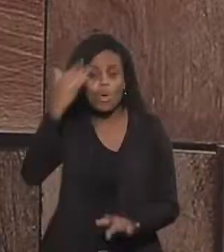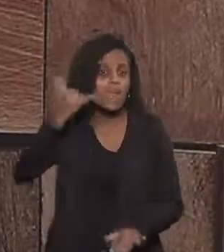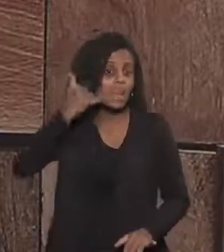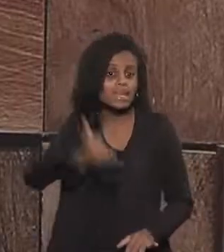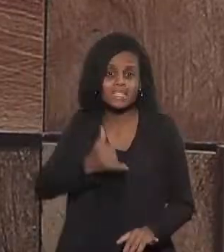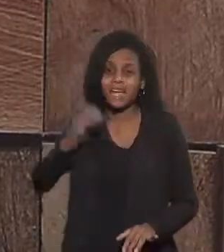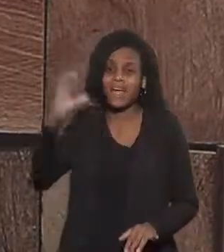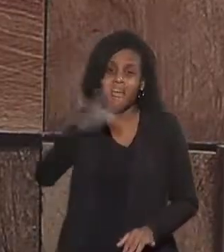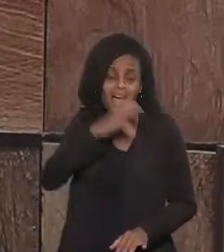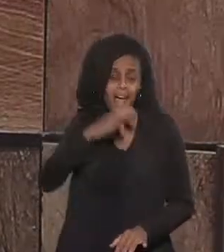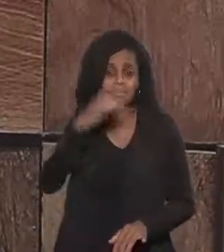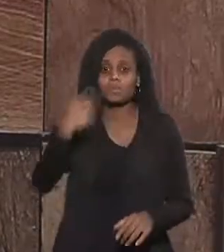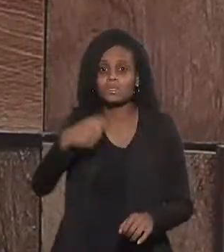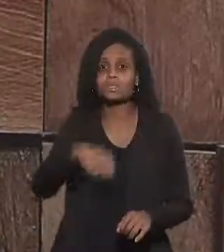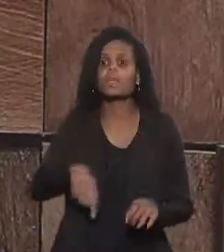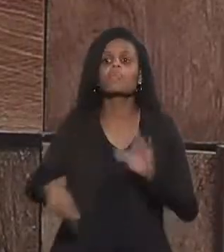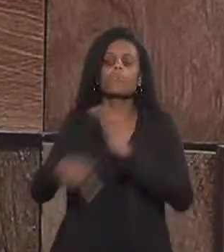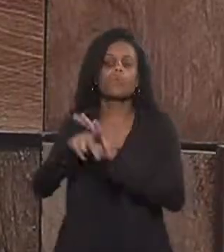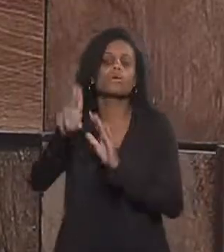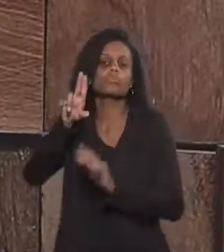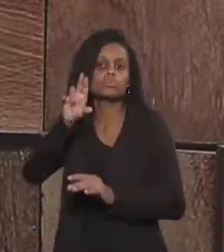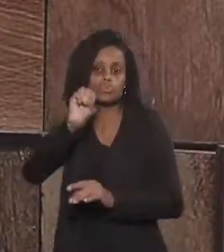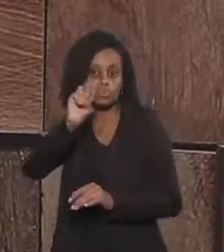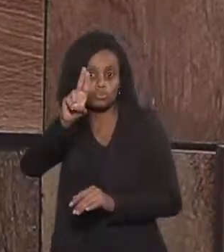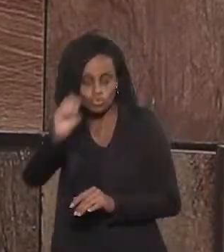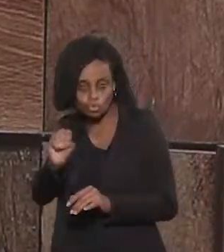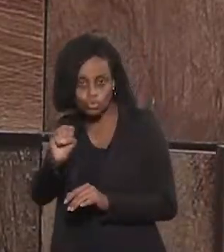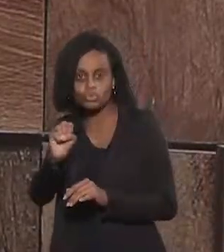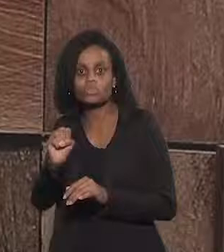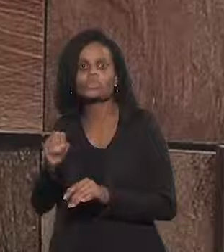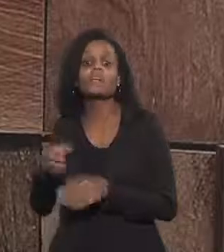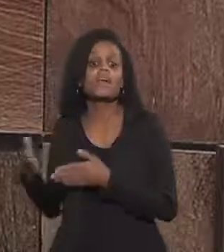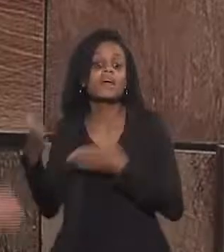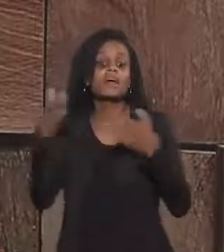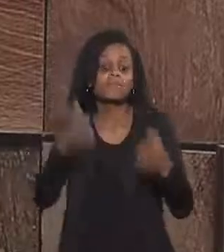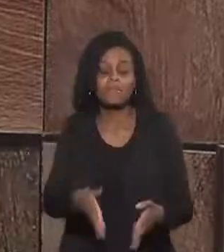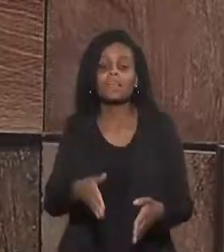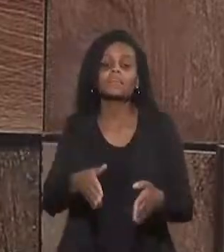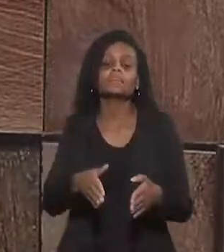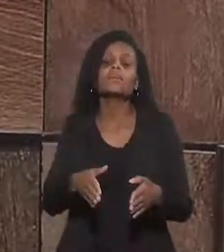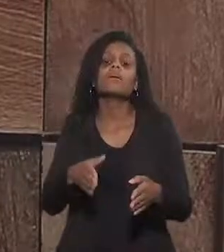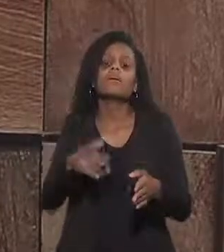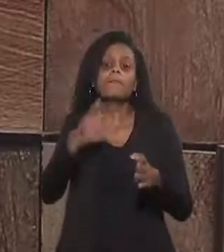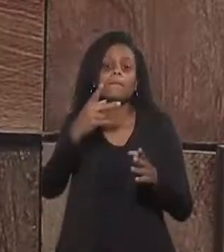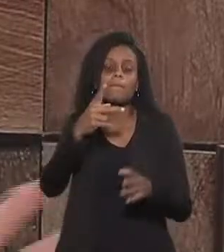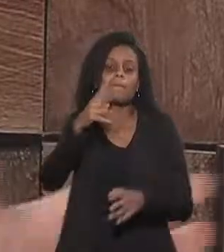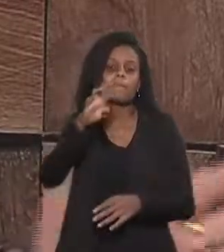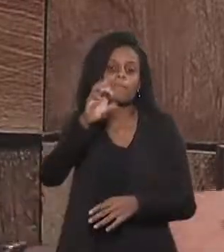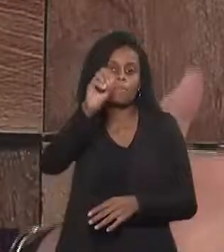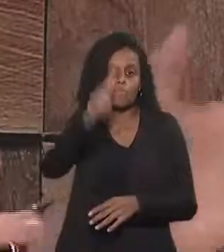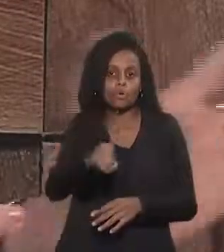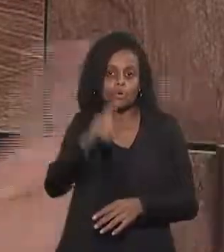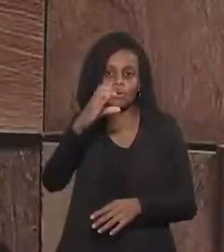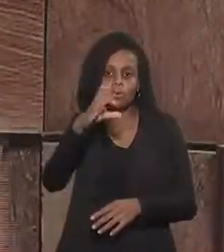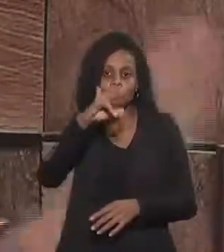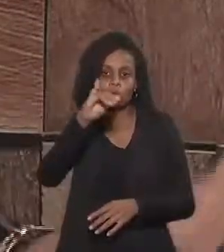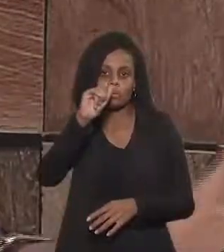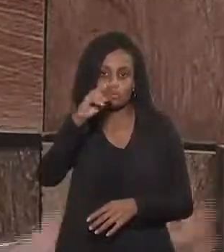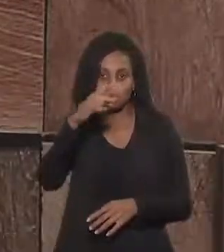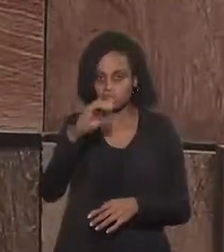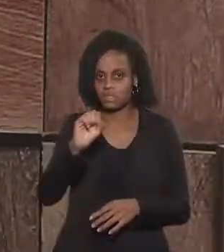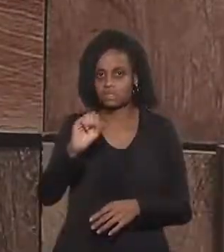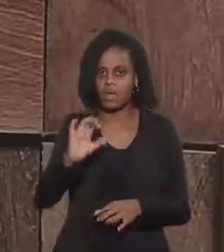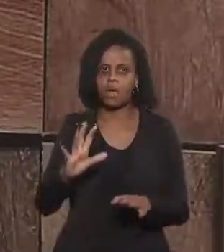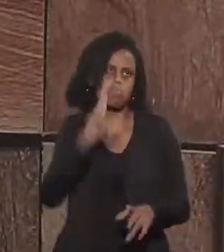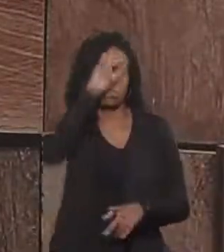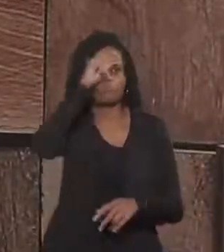liga, ela tem que estar regulada no SUS, e aí ela entra via pró-criança. Entendeu? Não pode chegar direto dentro do hospital, não tem